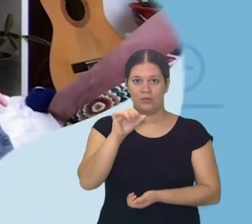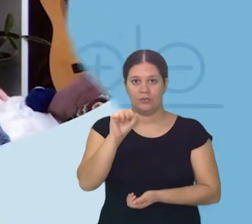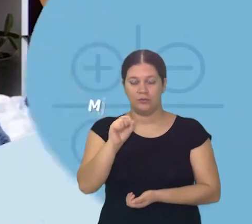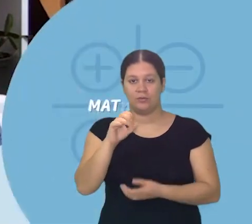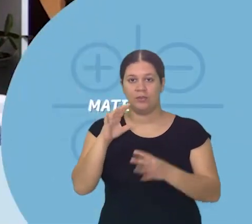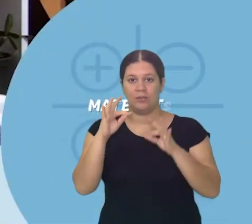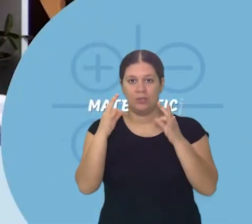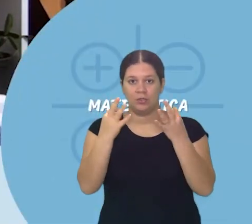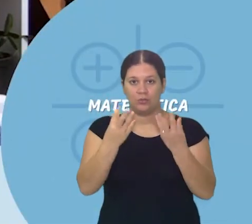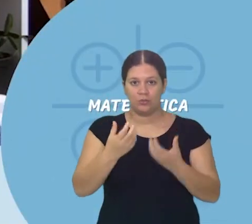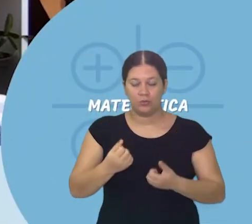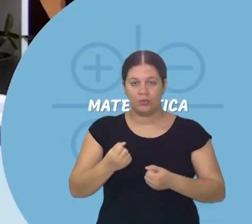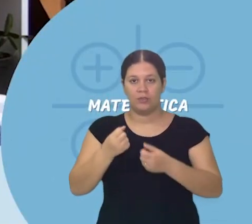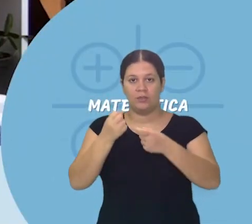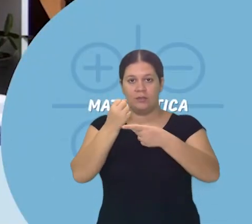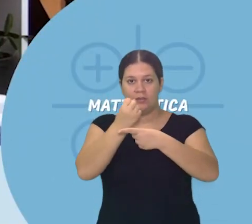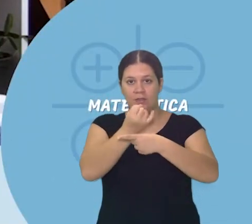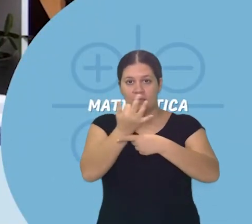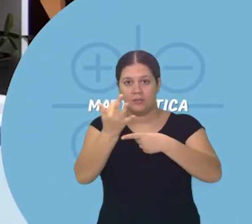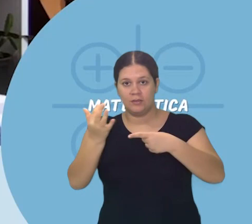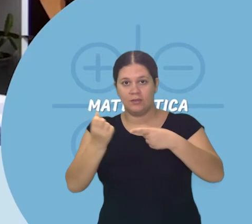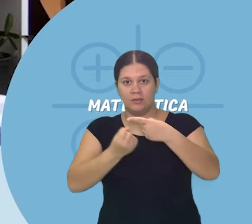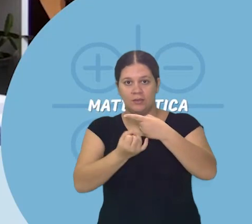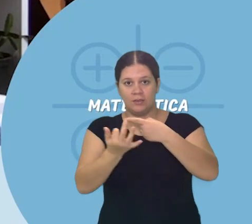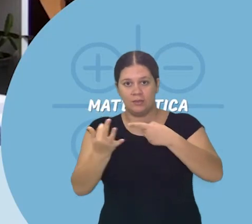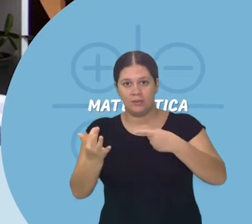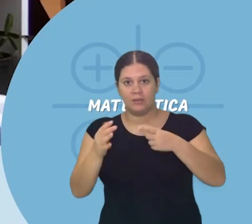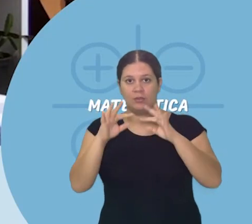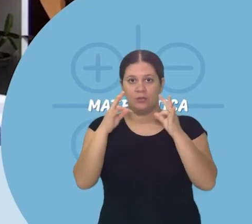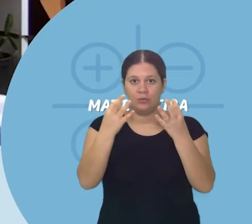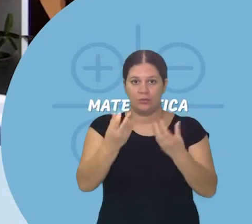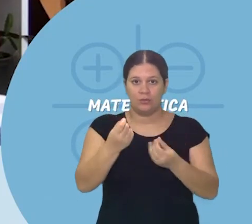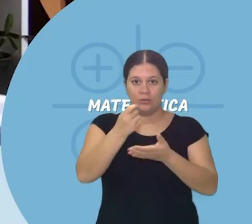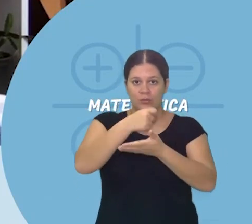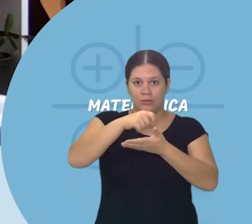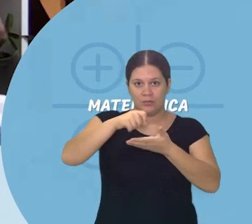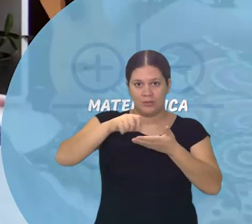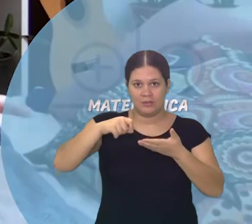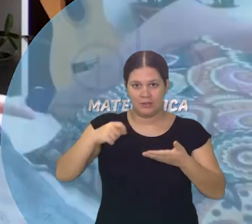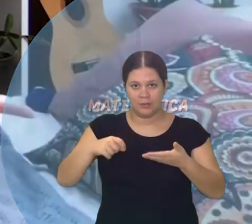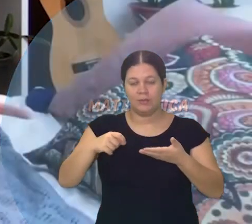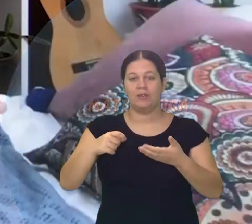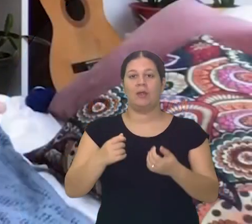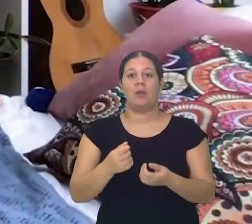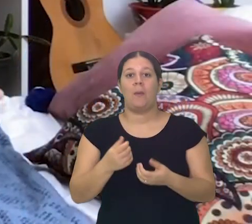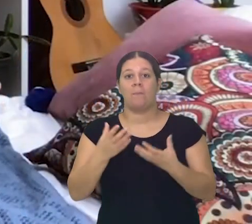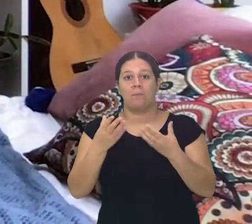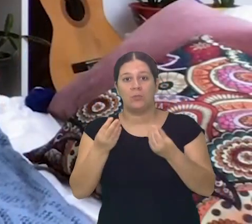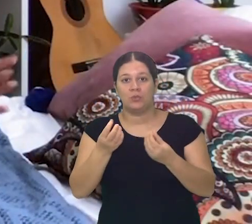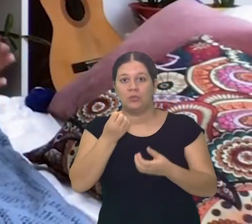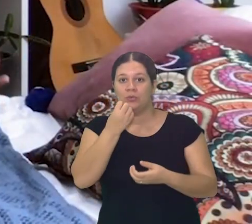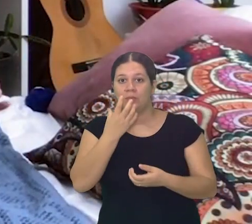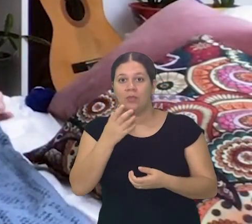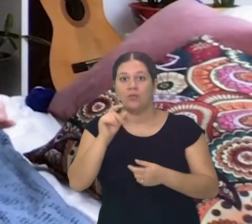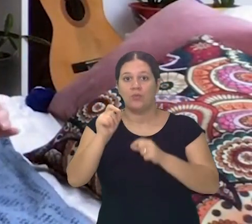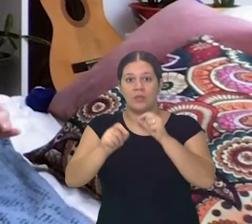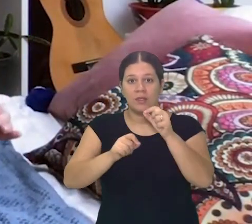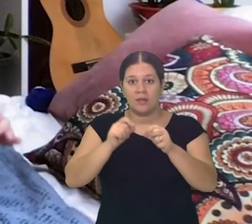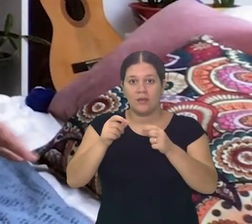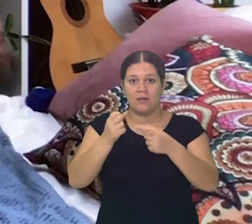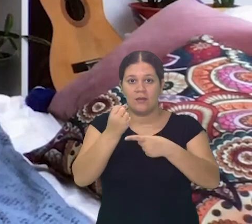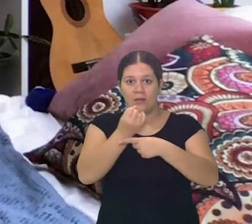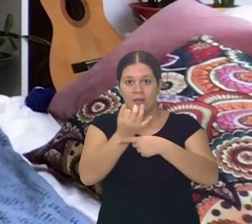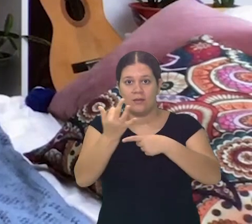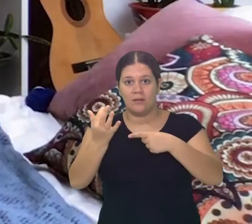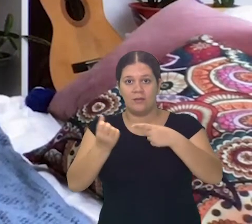desse conjunto todas as frações e todos os números que podem ser escritos em forma de fração. Muito bem, mas o que são